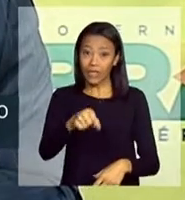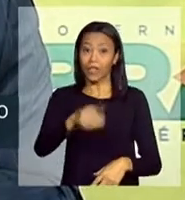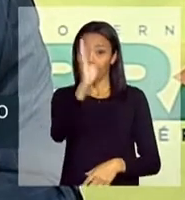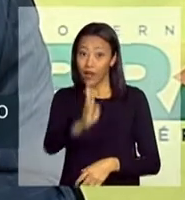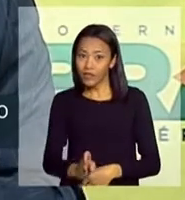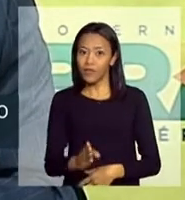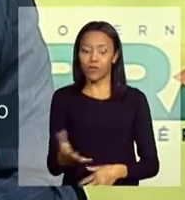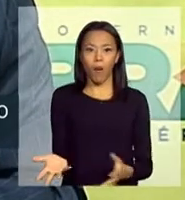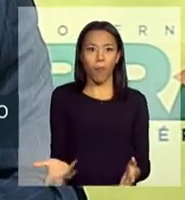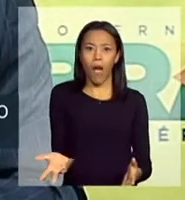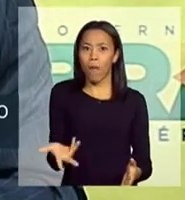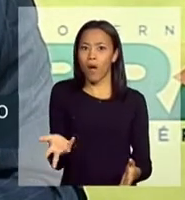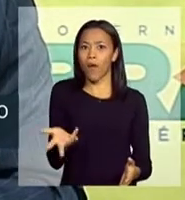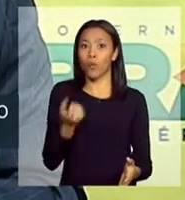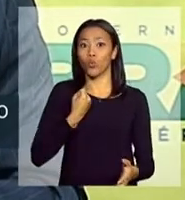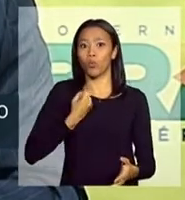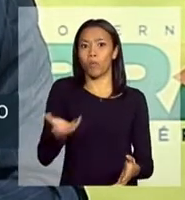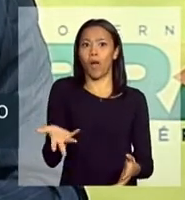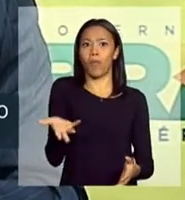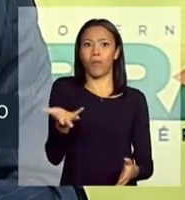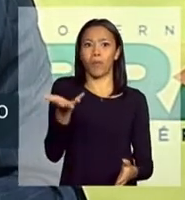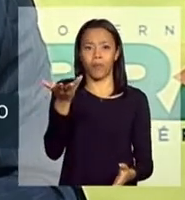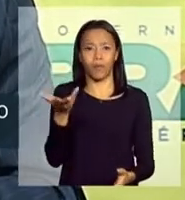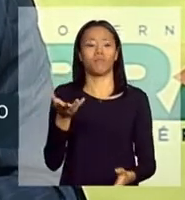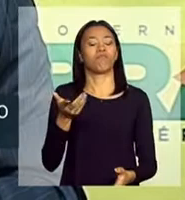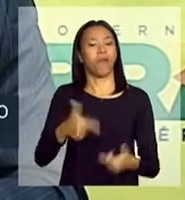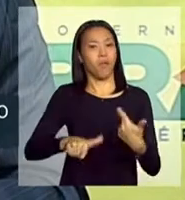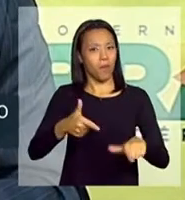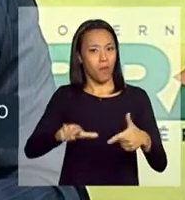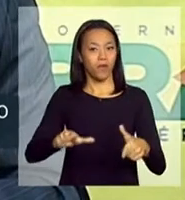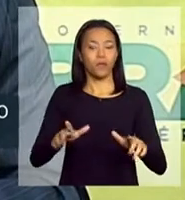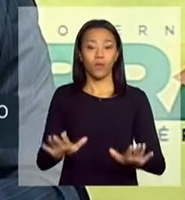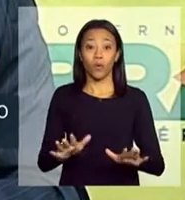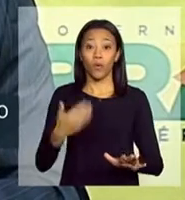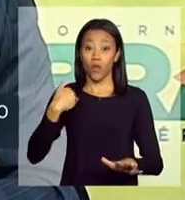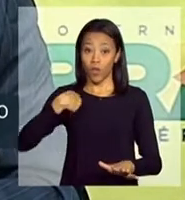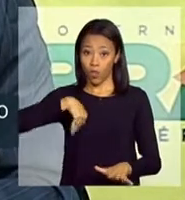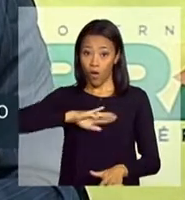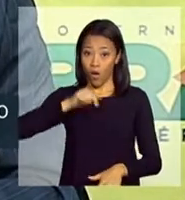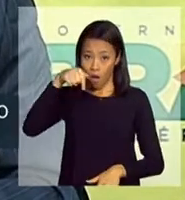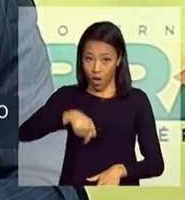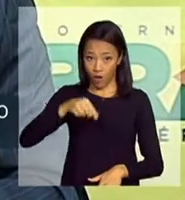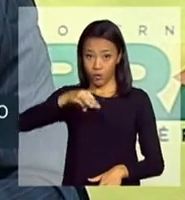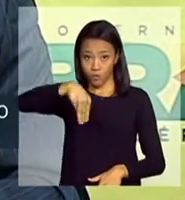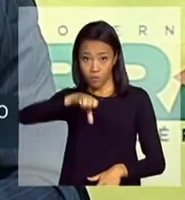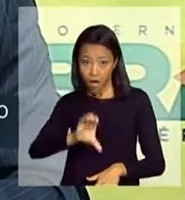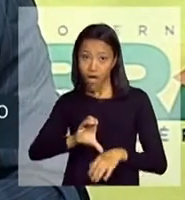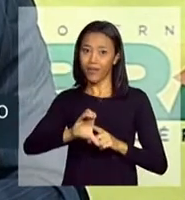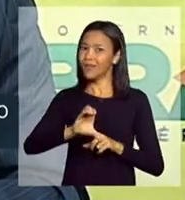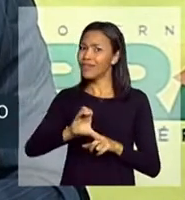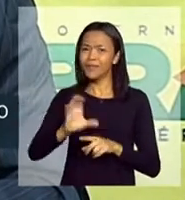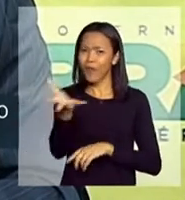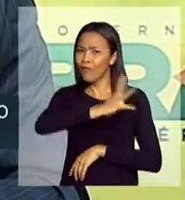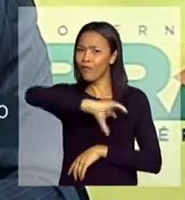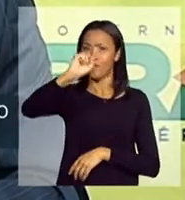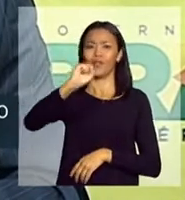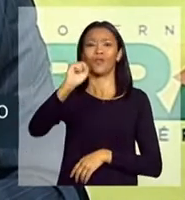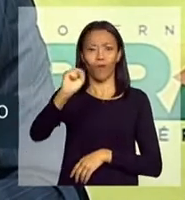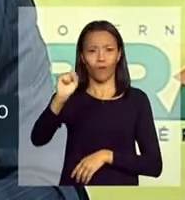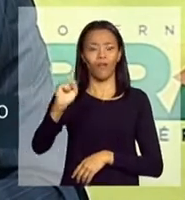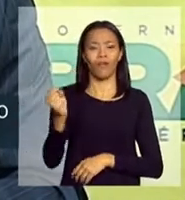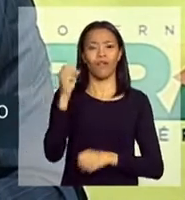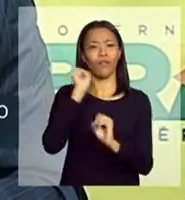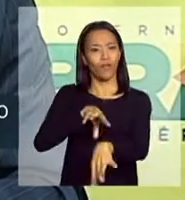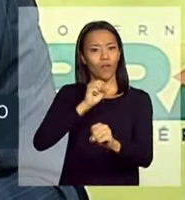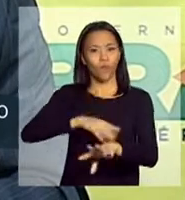Brasil é uma coisa Espetacular o que eu a leitura do MEC primeira carga de Vitória da educação brasileira